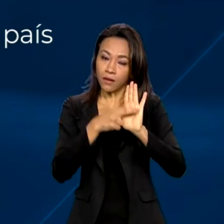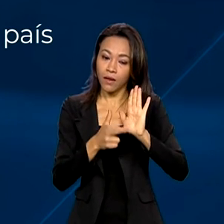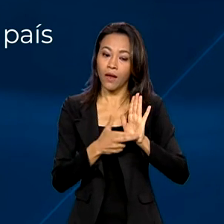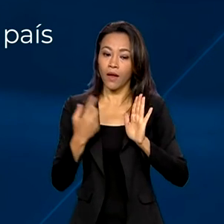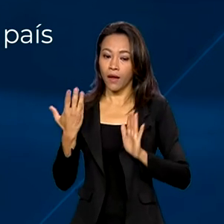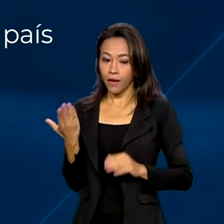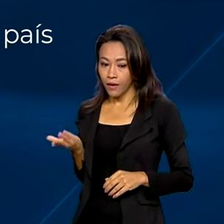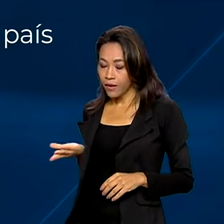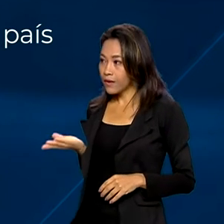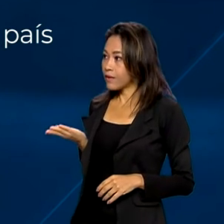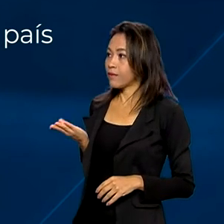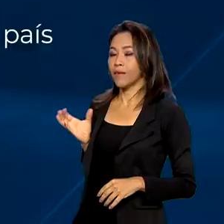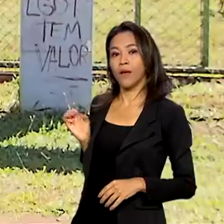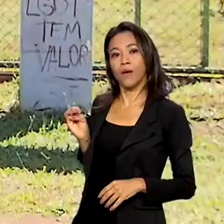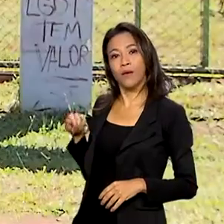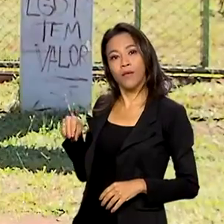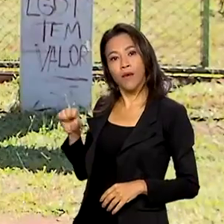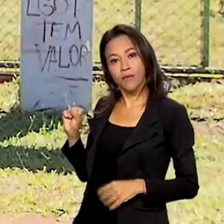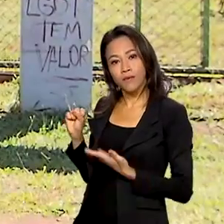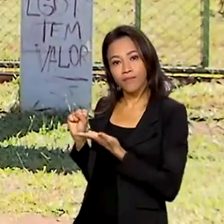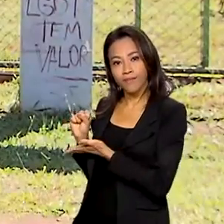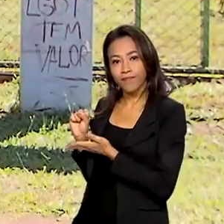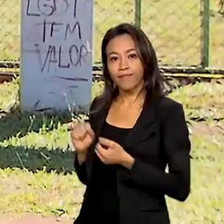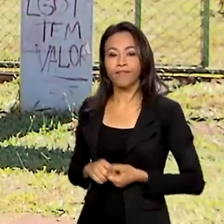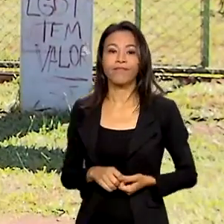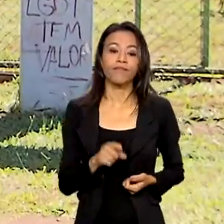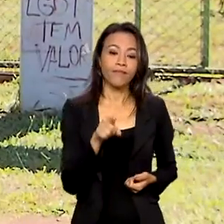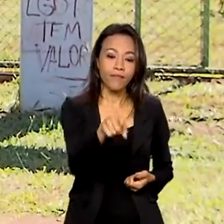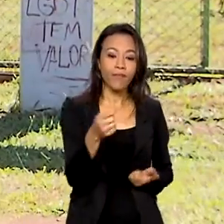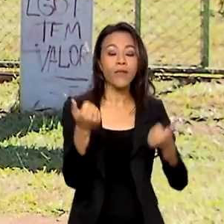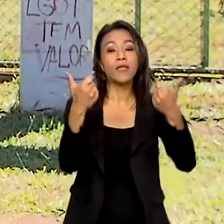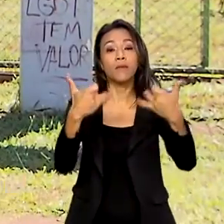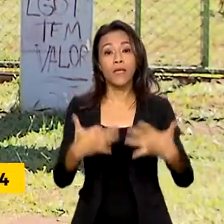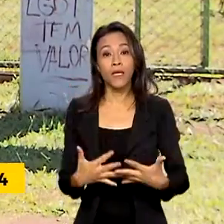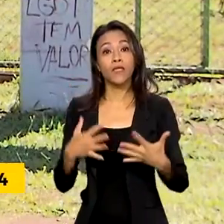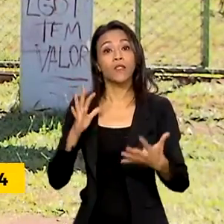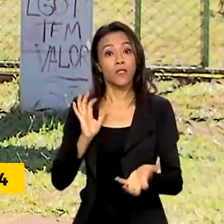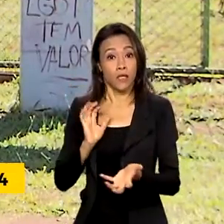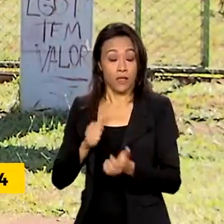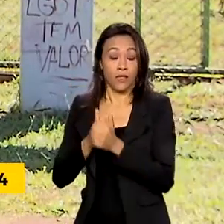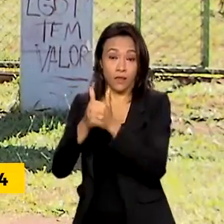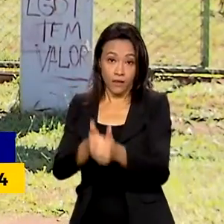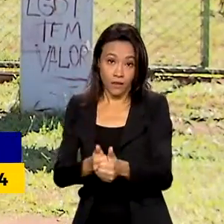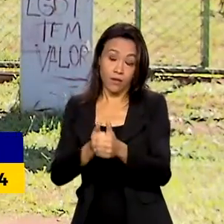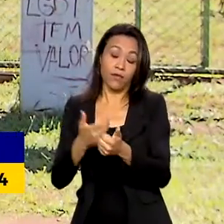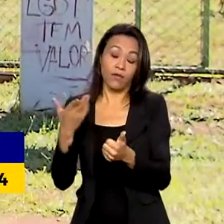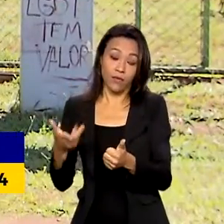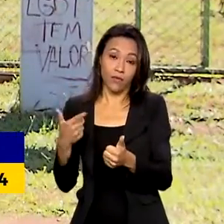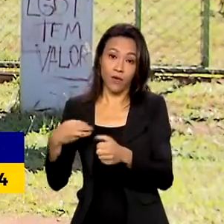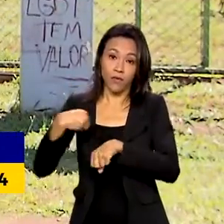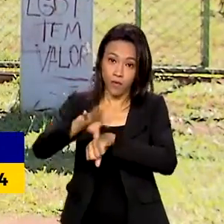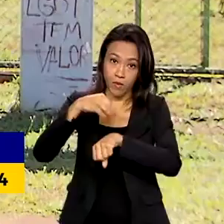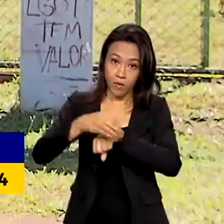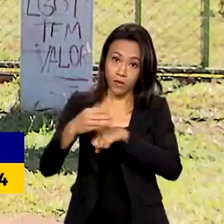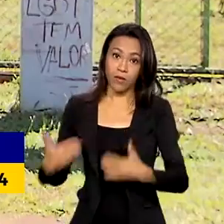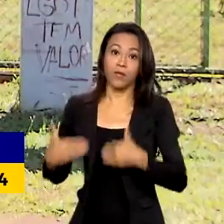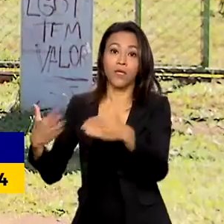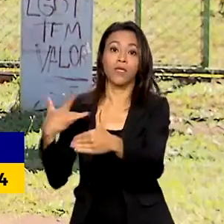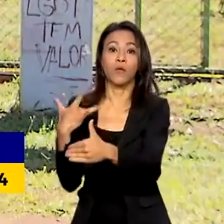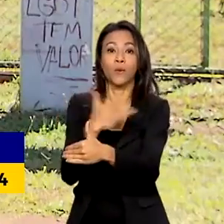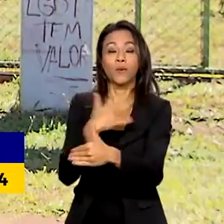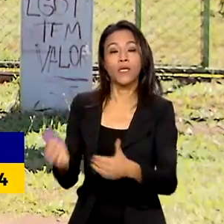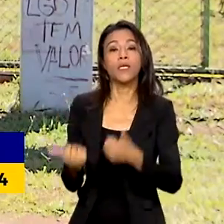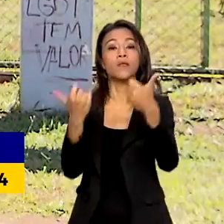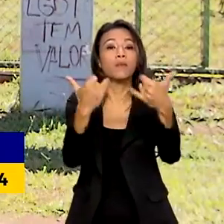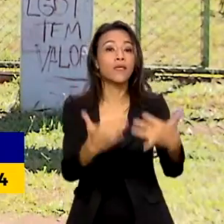Organização Mundial da Saúde. De acordo com o Ministério da Saúde, essa estabilidade nos índices de doadores